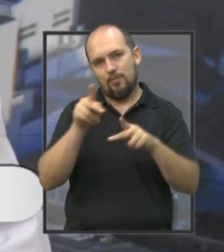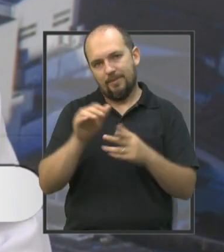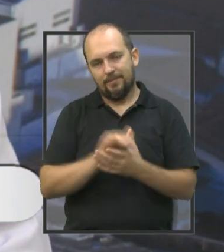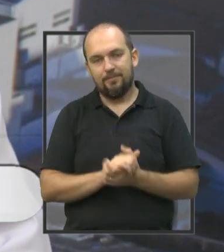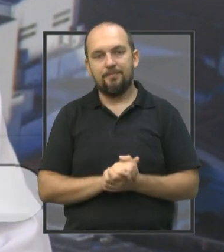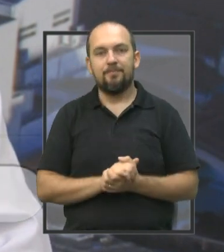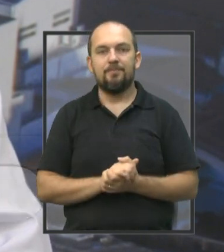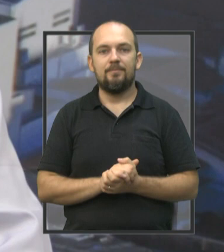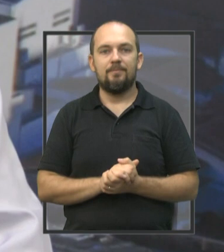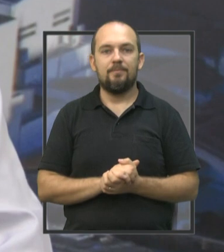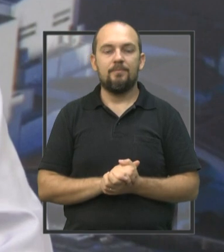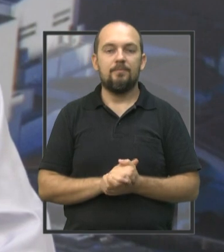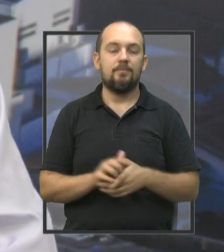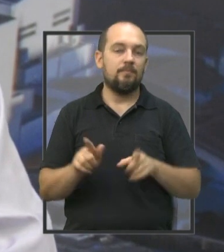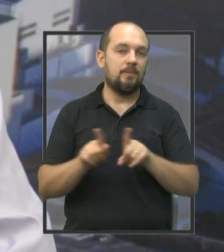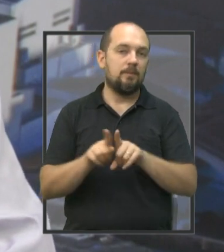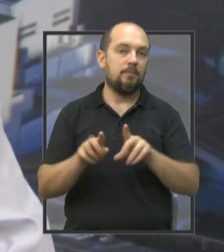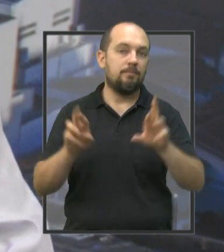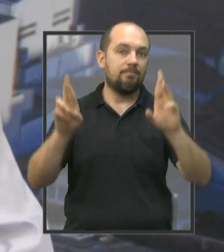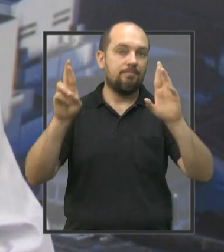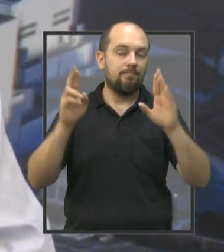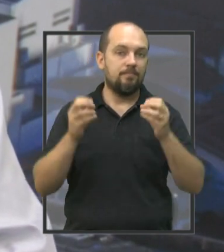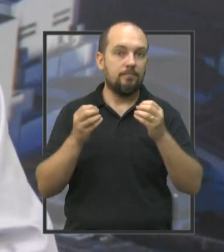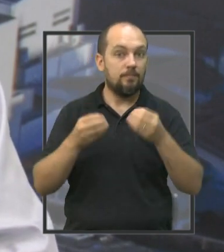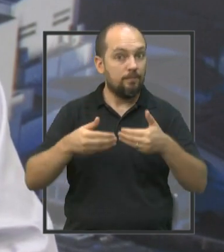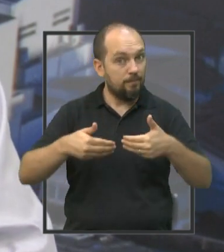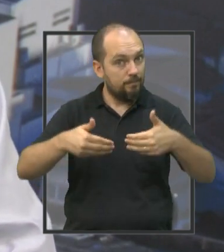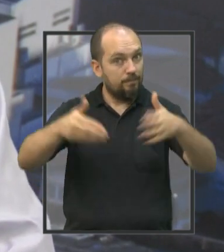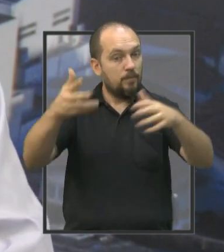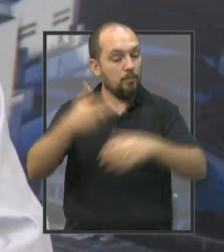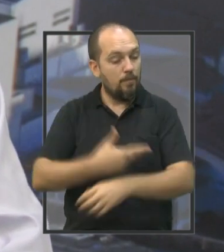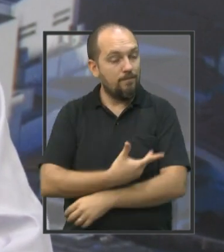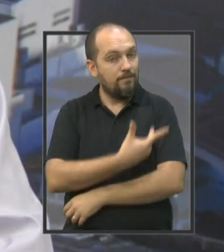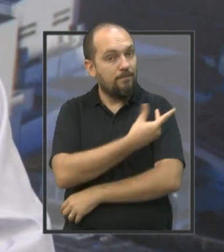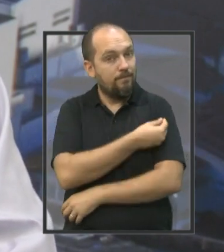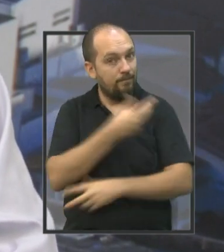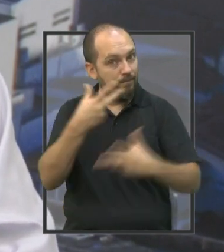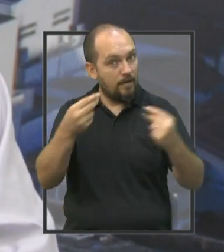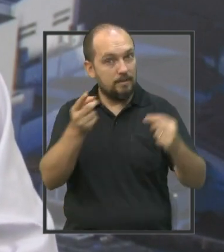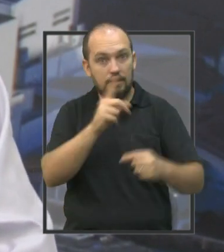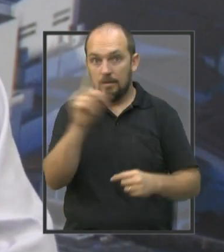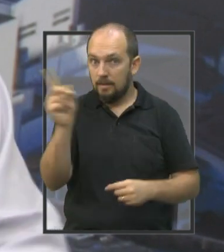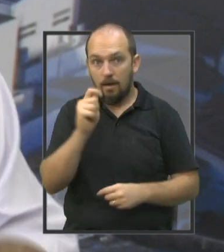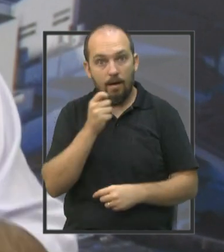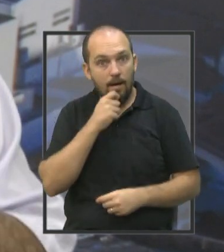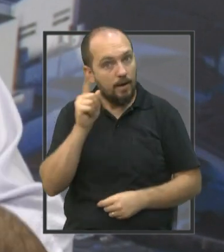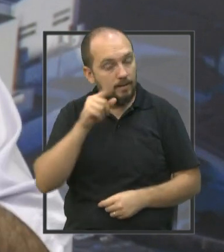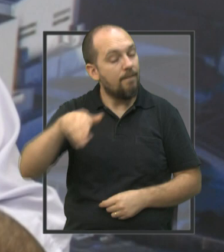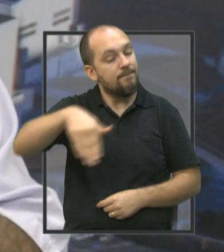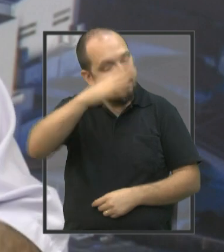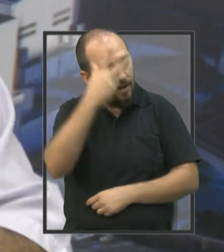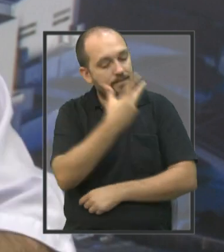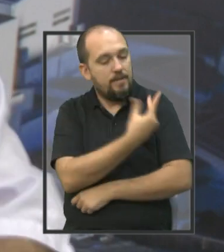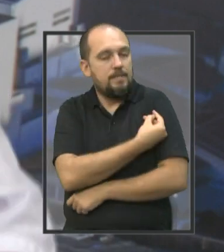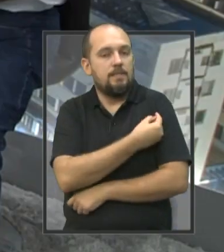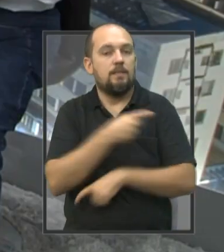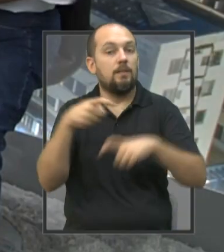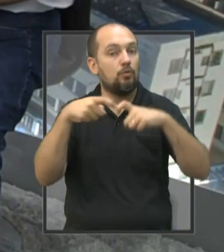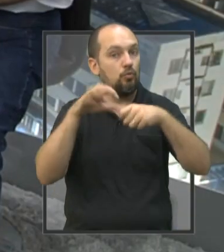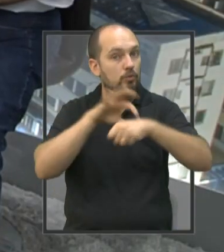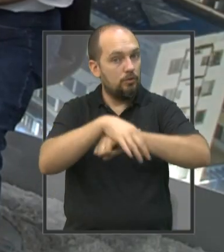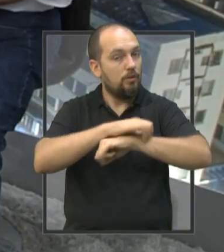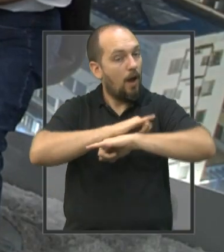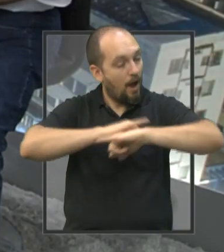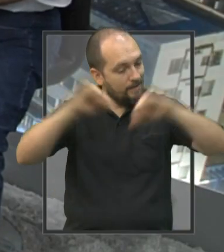entendeu? E que vamos se vacinar, gente. Quem não se vacinou, vai vacinar. O doutor Segura sempre fala, hein?